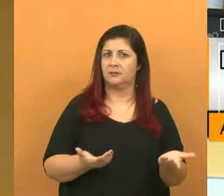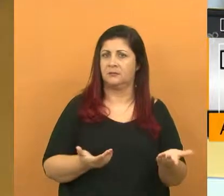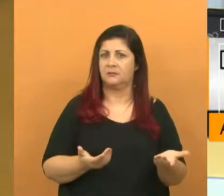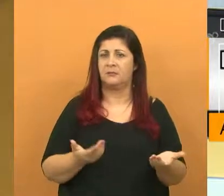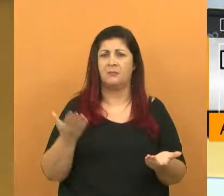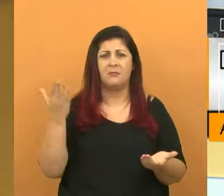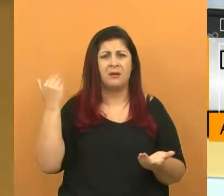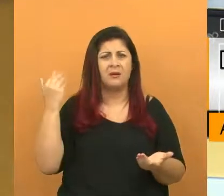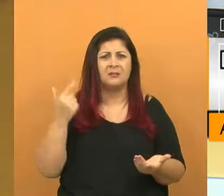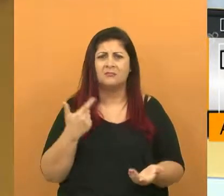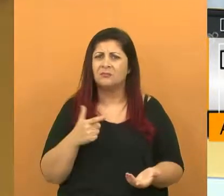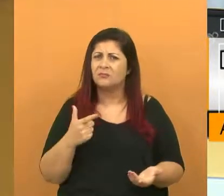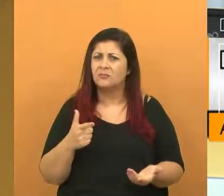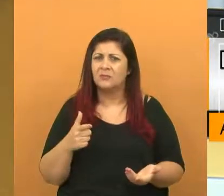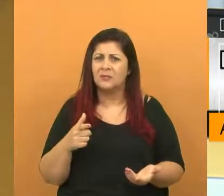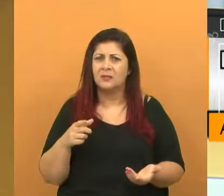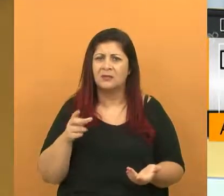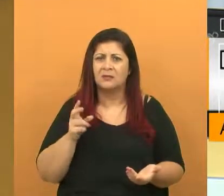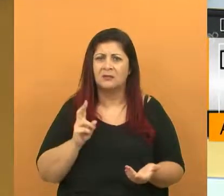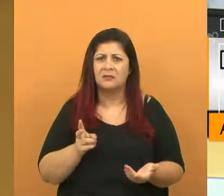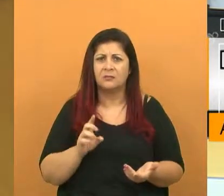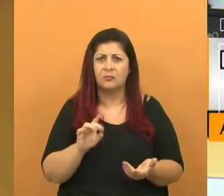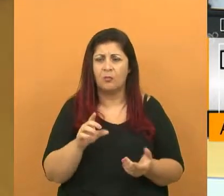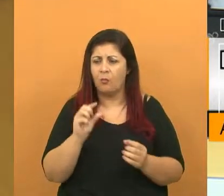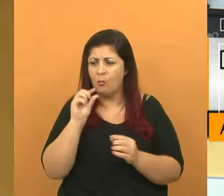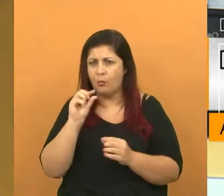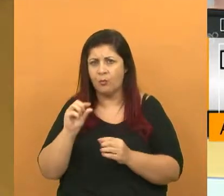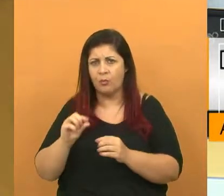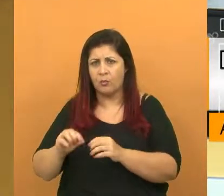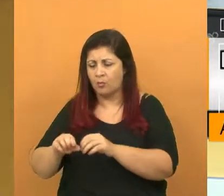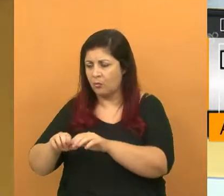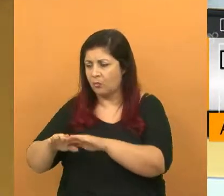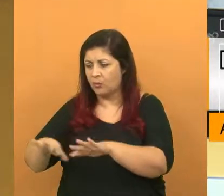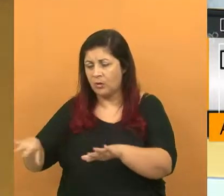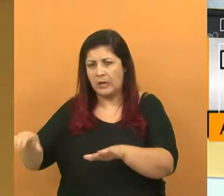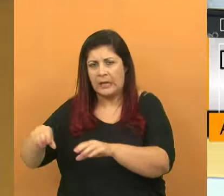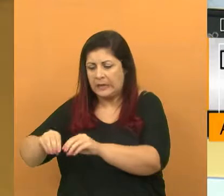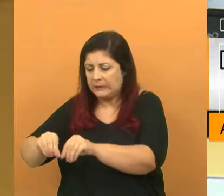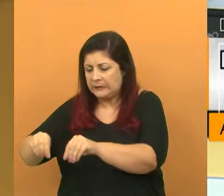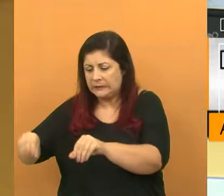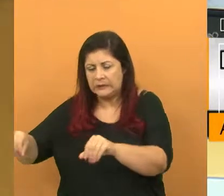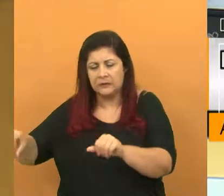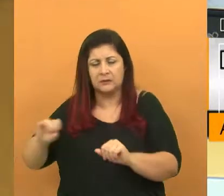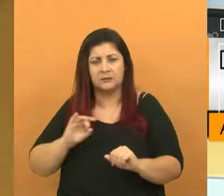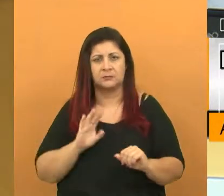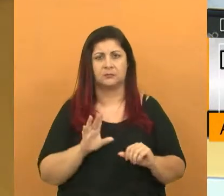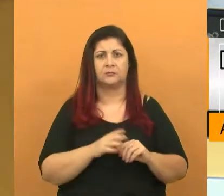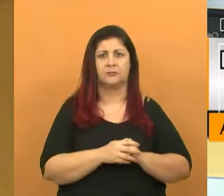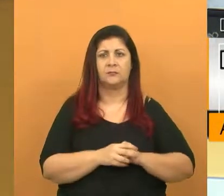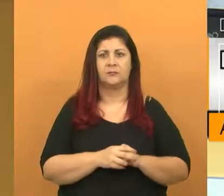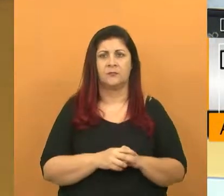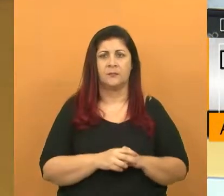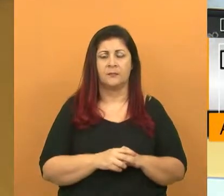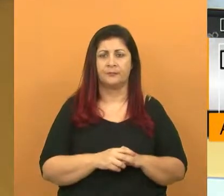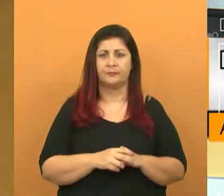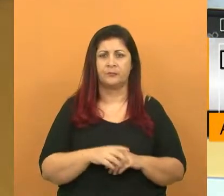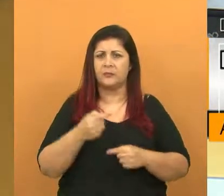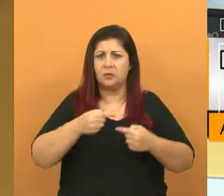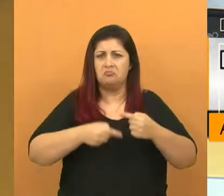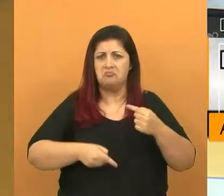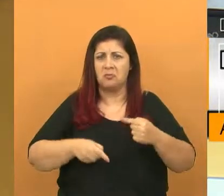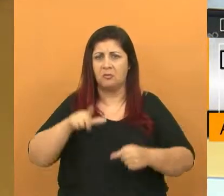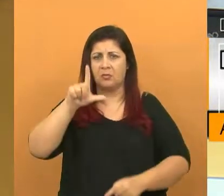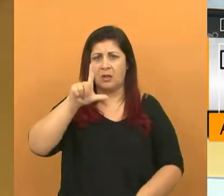teve ali sempre foi uma casa de areia que não se consubstancia que não é se configura como